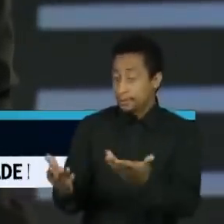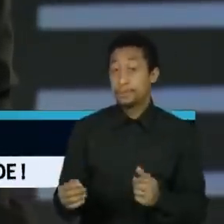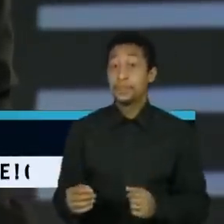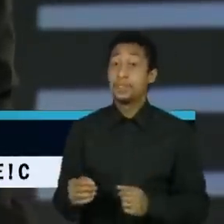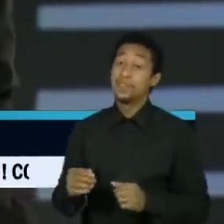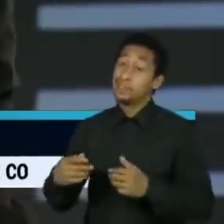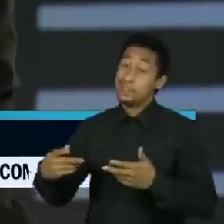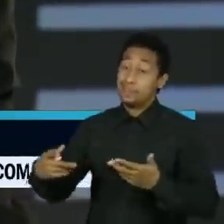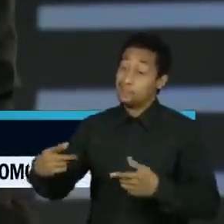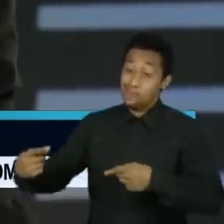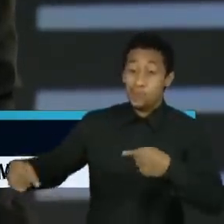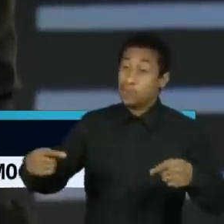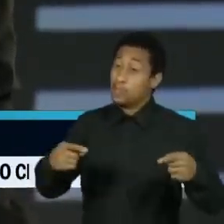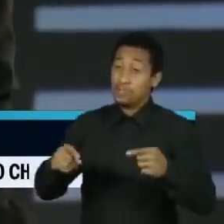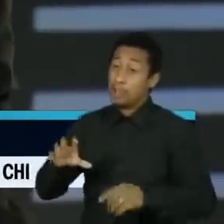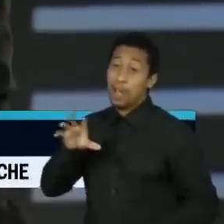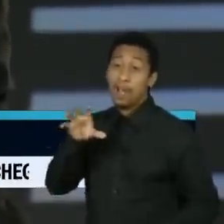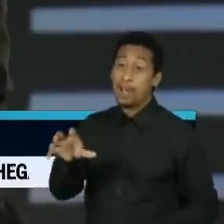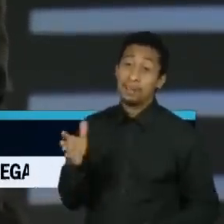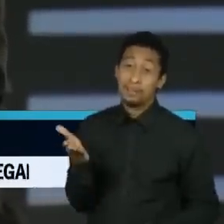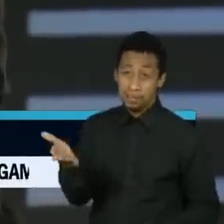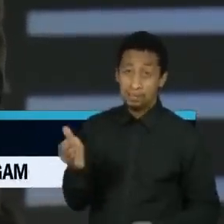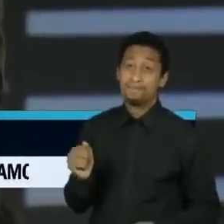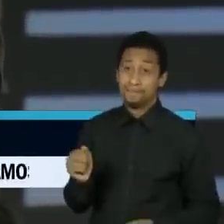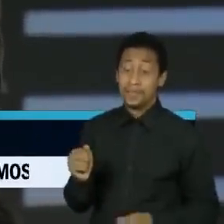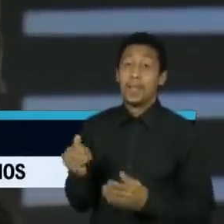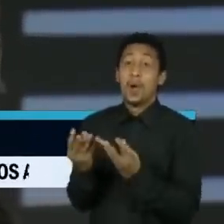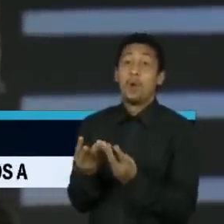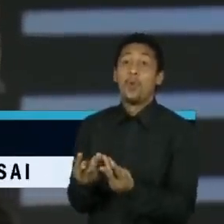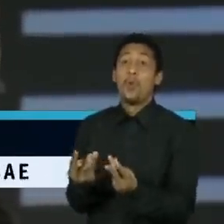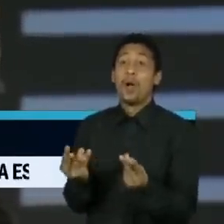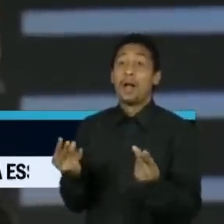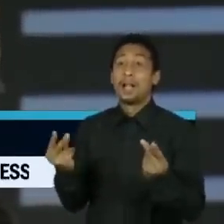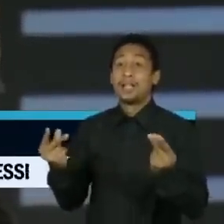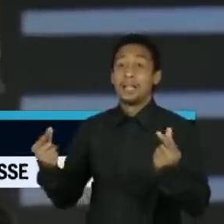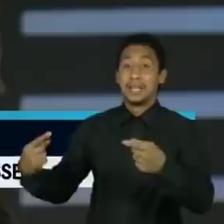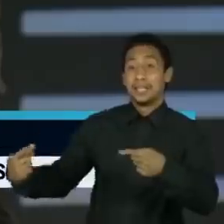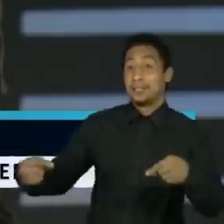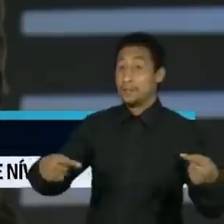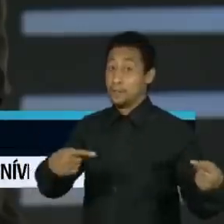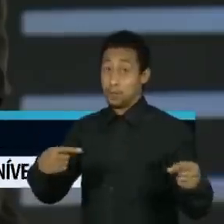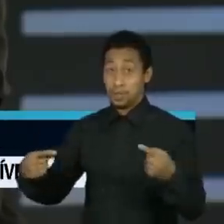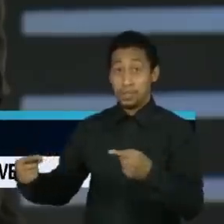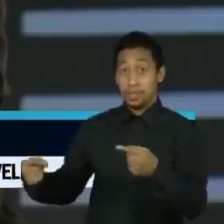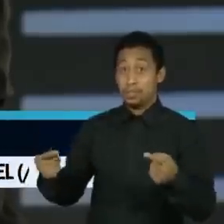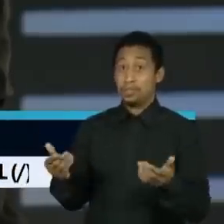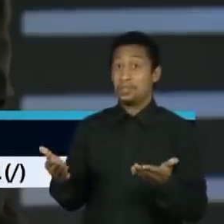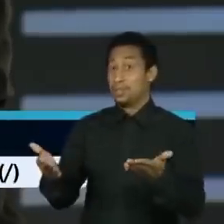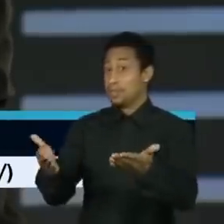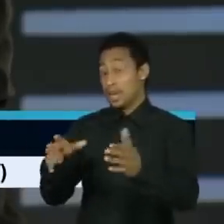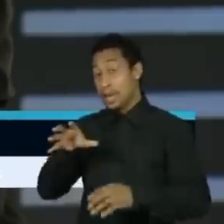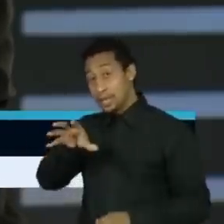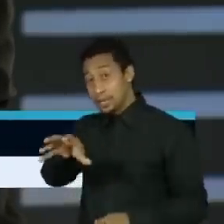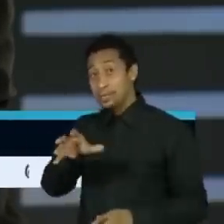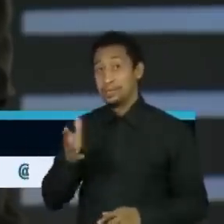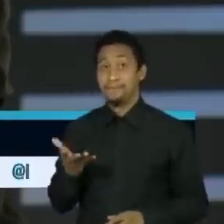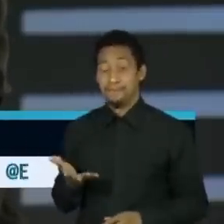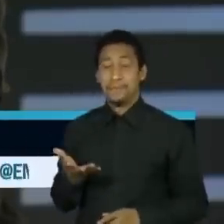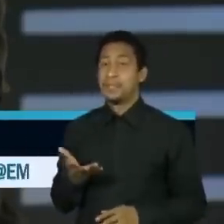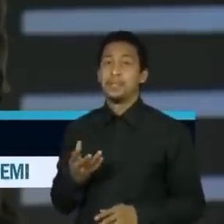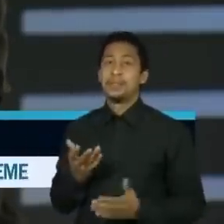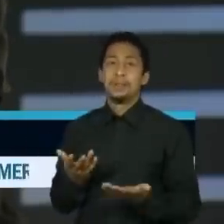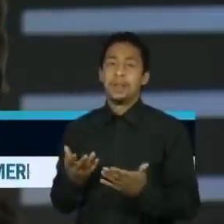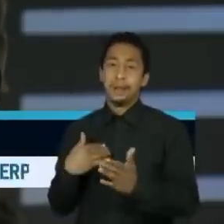política funciona assim, né? Acho que a qualidade da política é medida pela distância que essa máquina tem